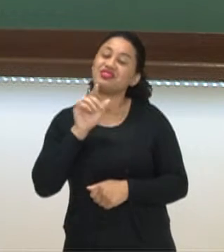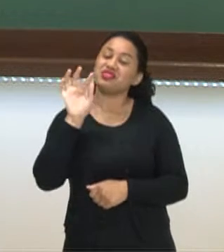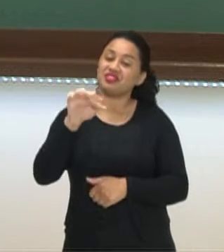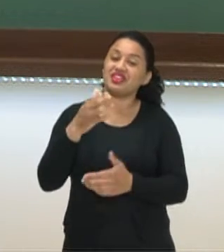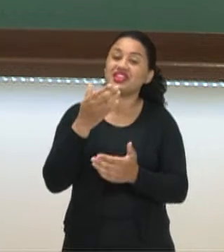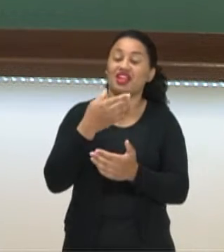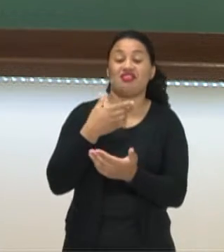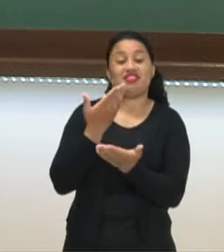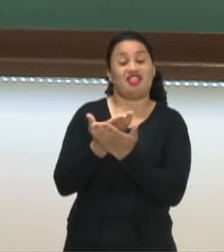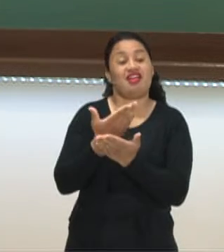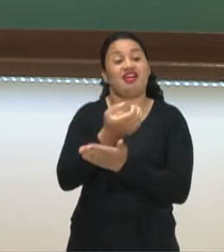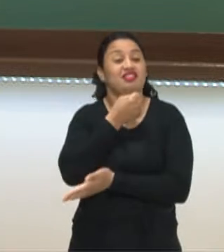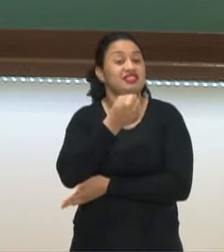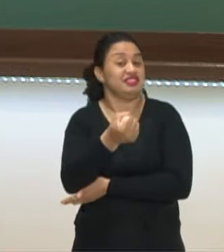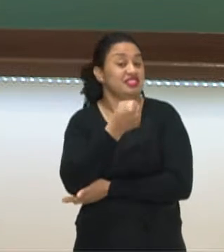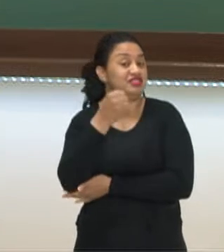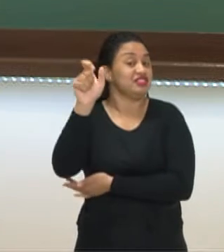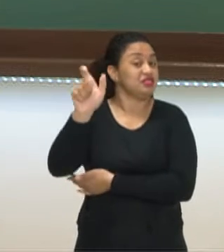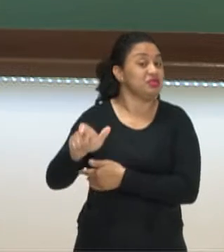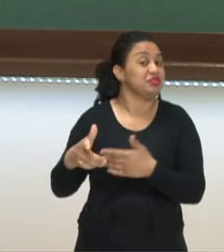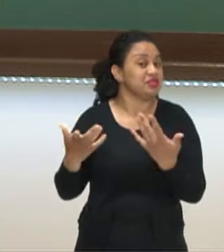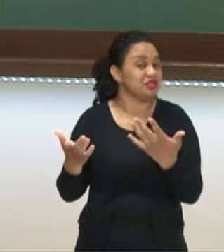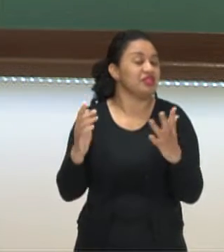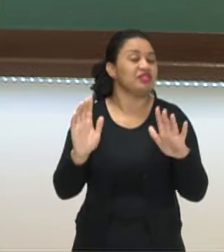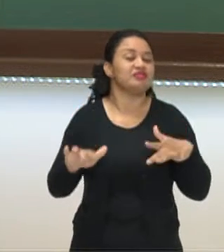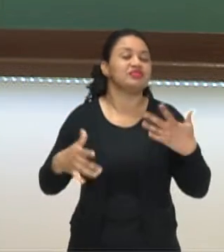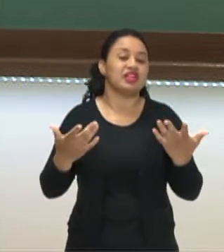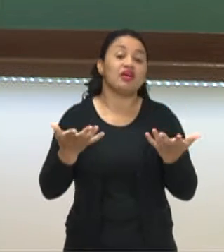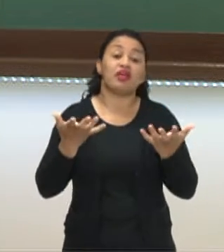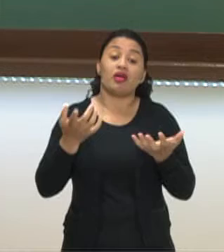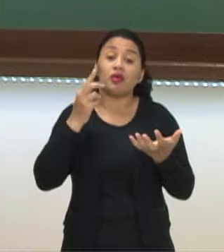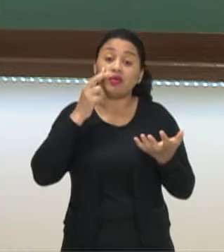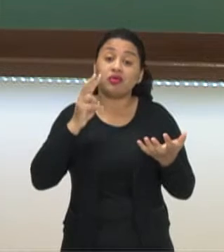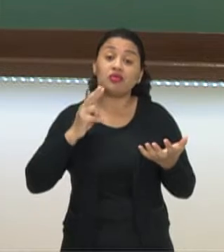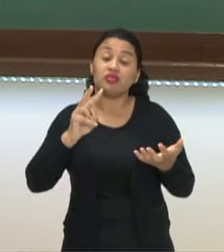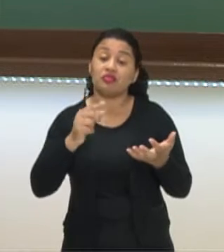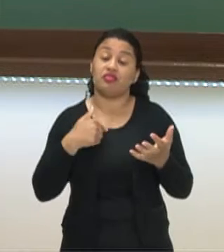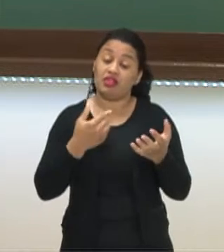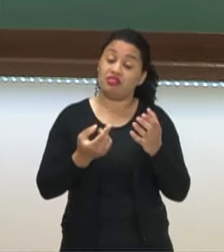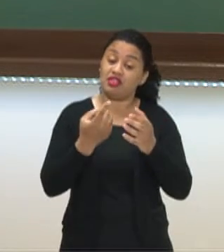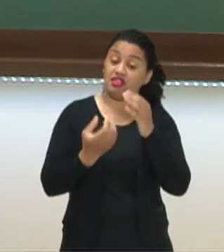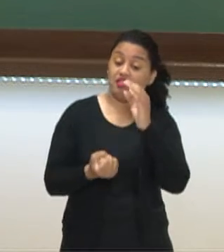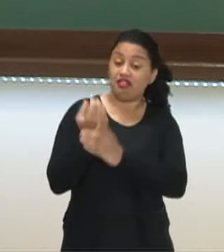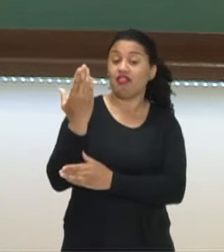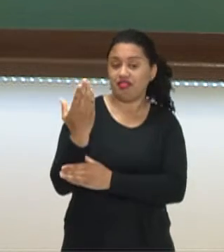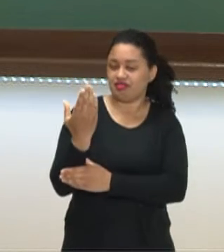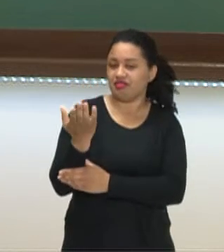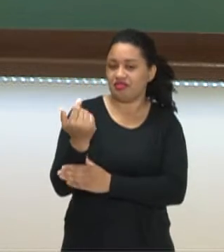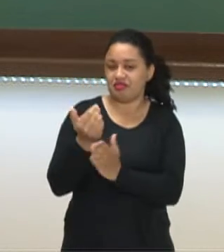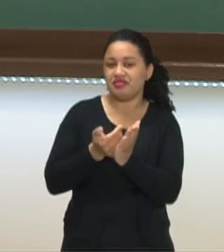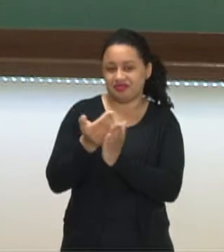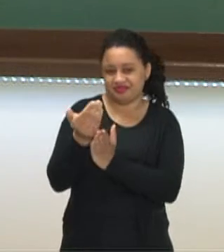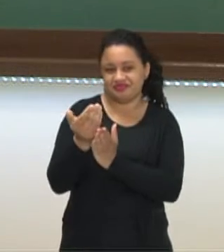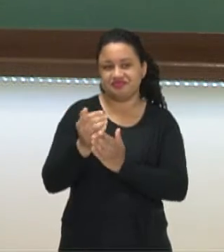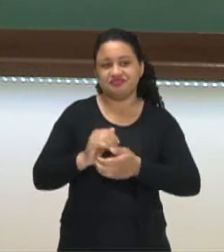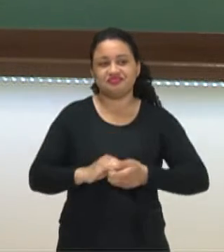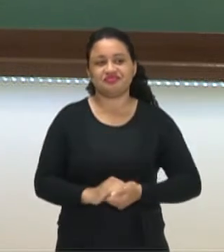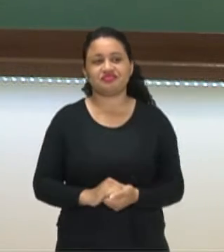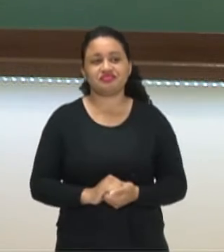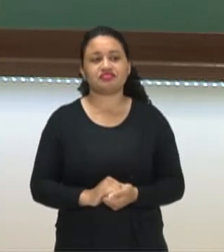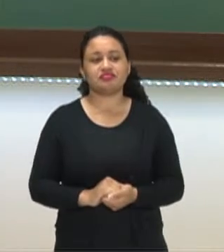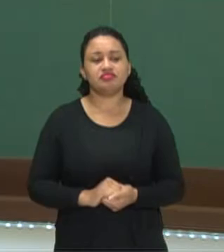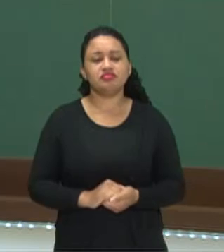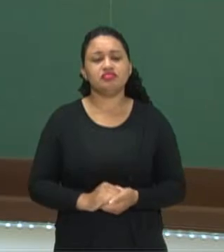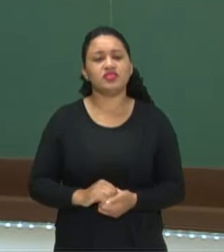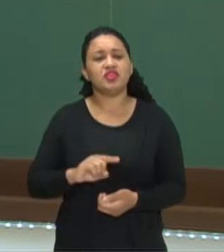finalizar entrevistando alguém. Então eu quero ver, essas produções. Vamos começar então?